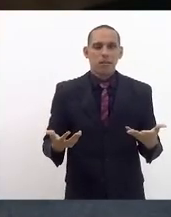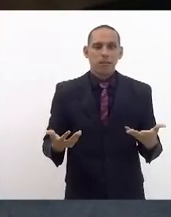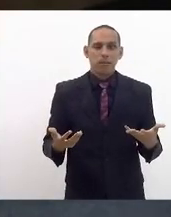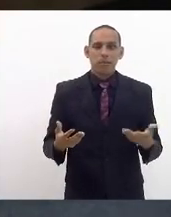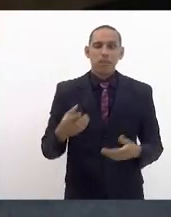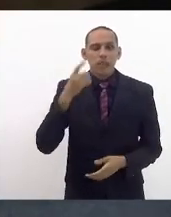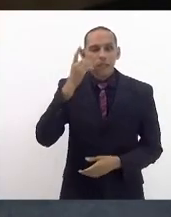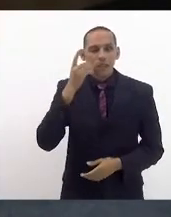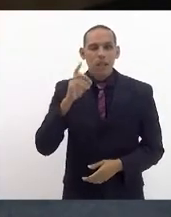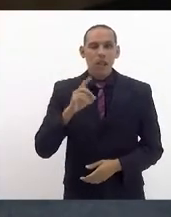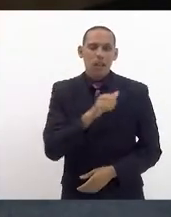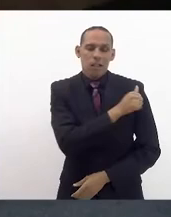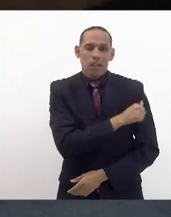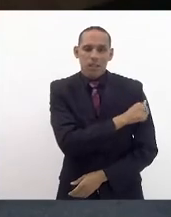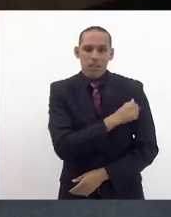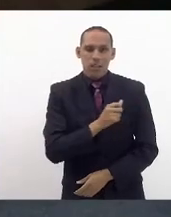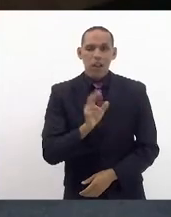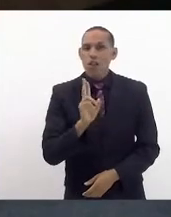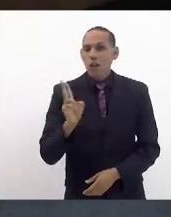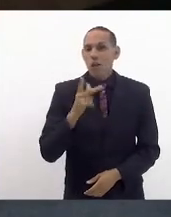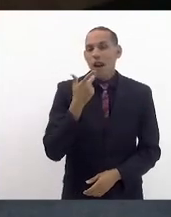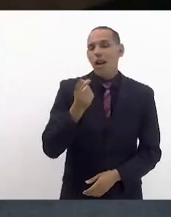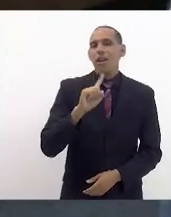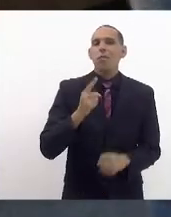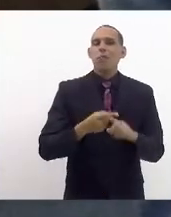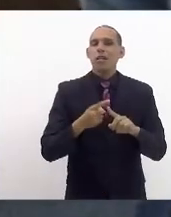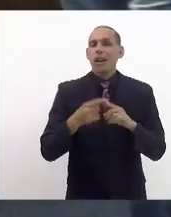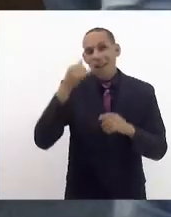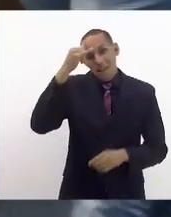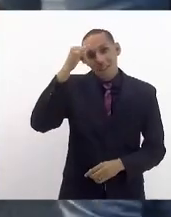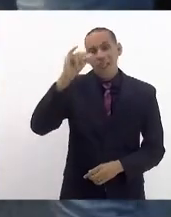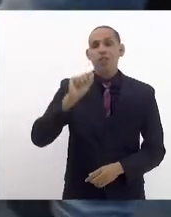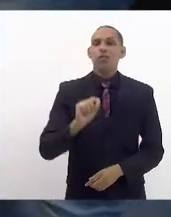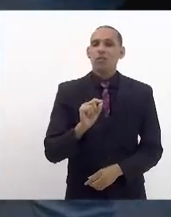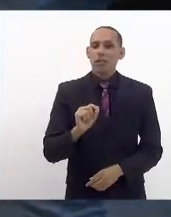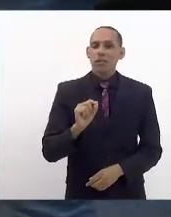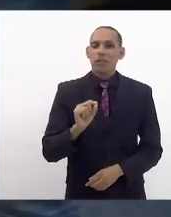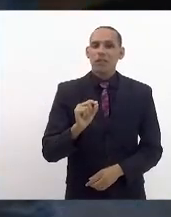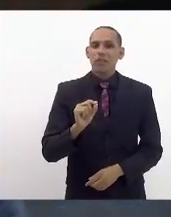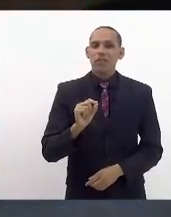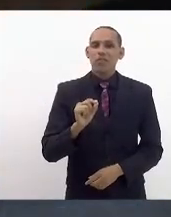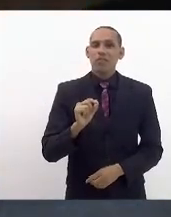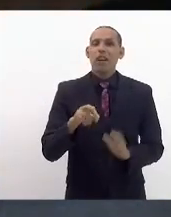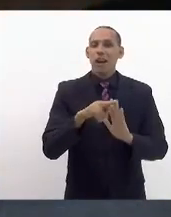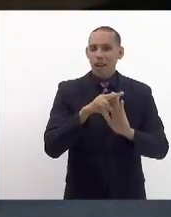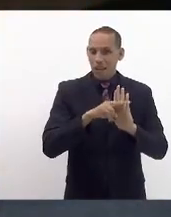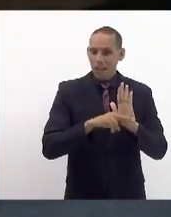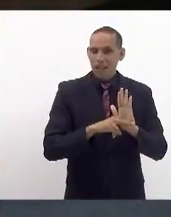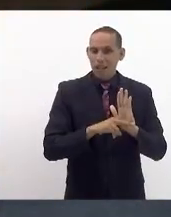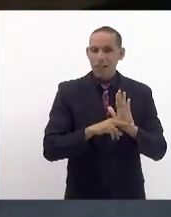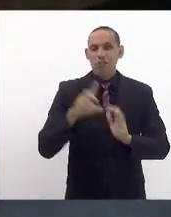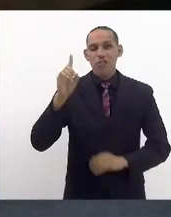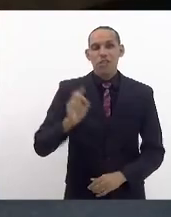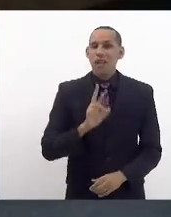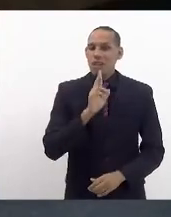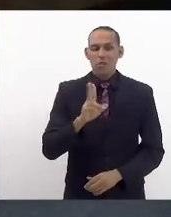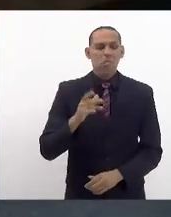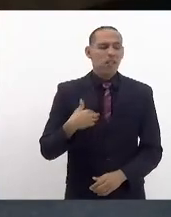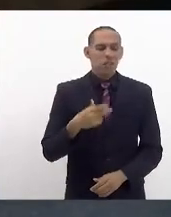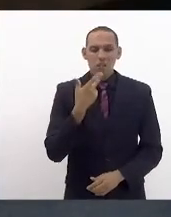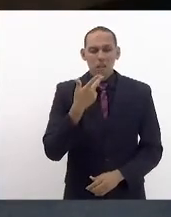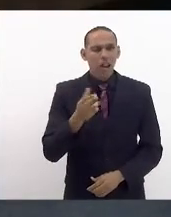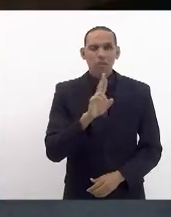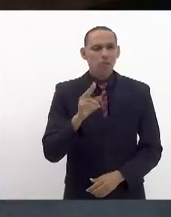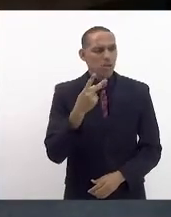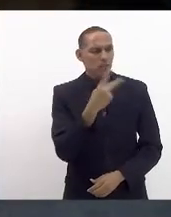Deputada Regiane, a gente não fala nome justamente para evitar a questão regimental de direito de resposta, mas eu não tenho o menor problema em citar